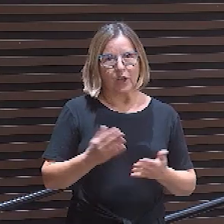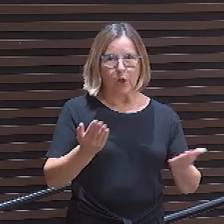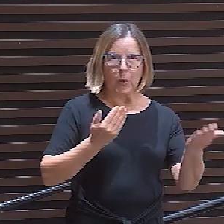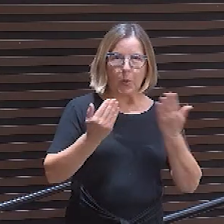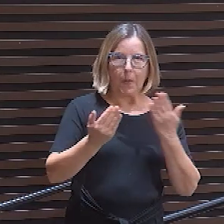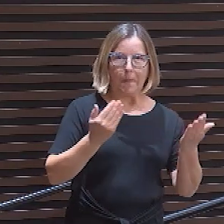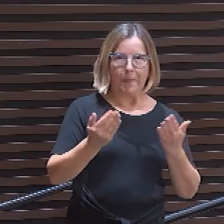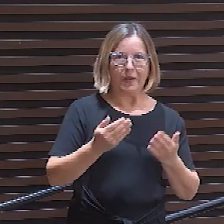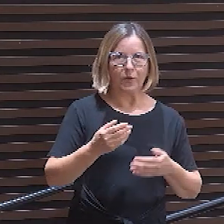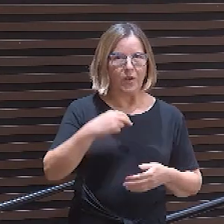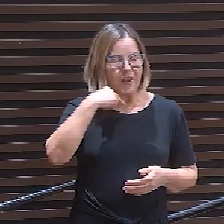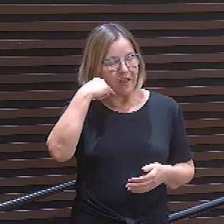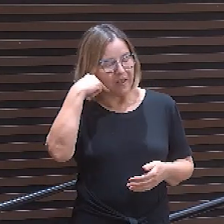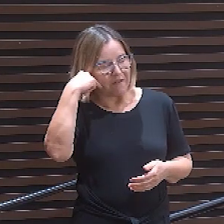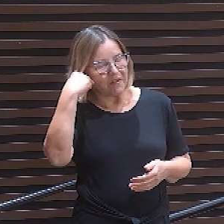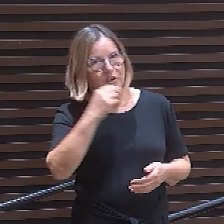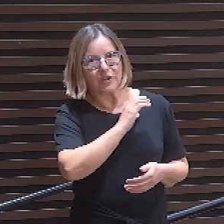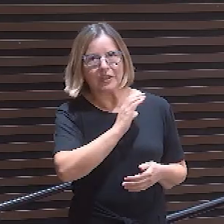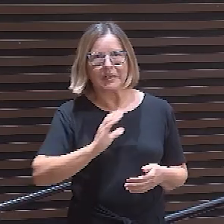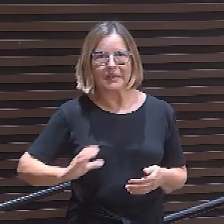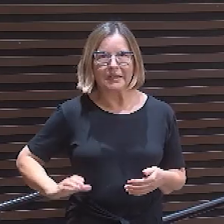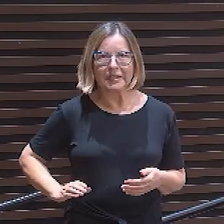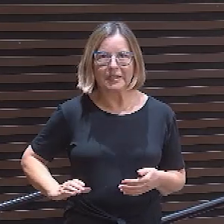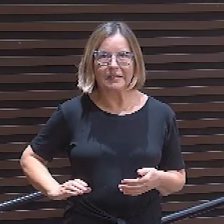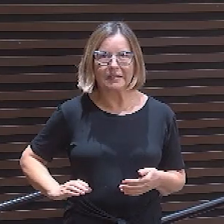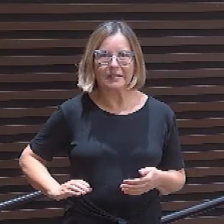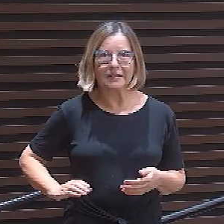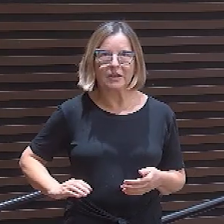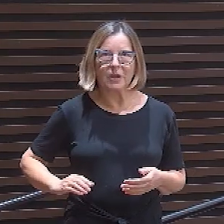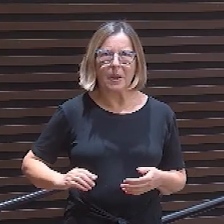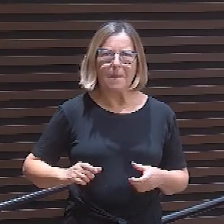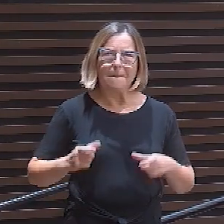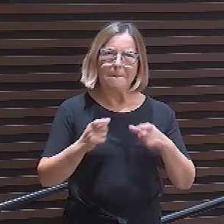Egito, porque contemplava o galardão.